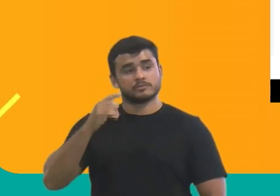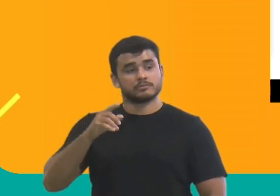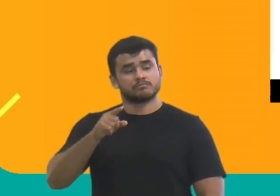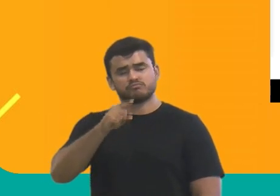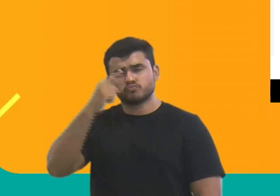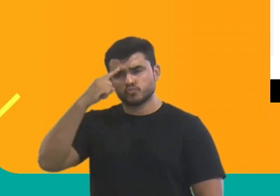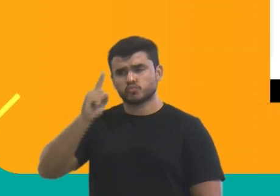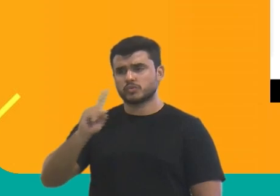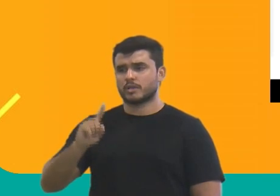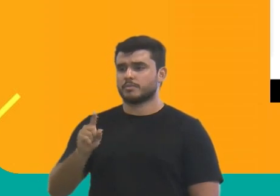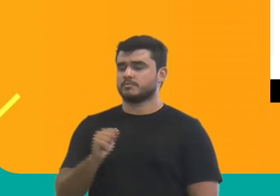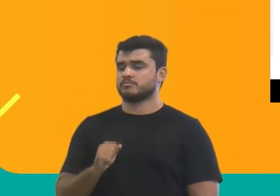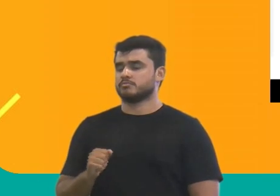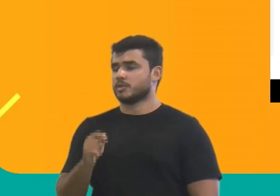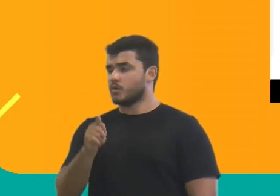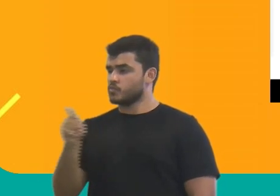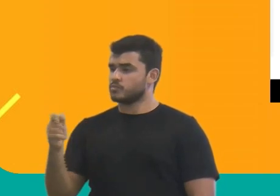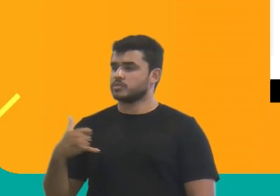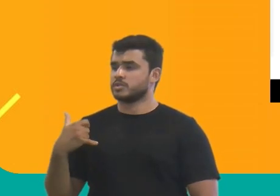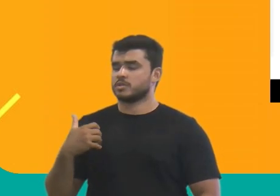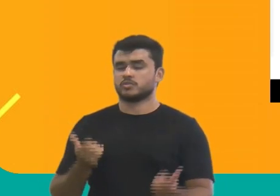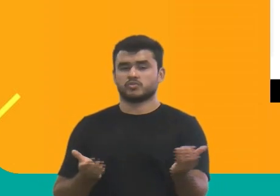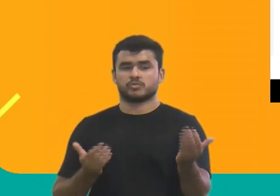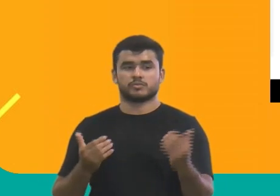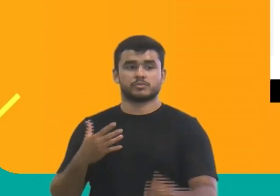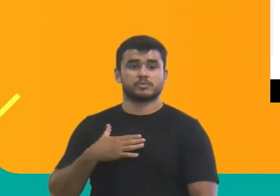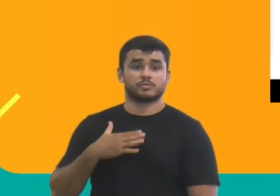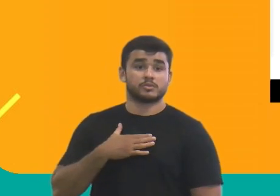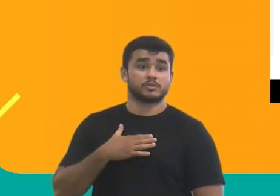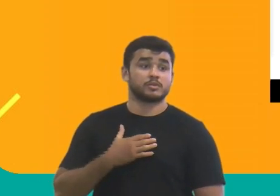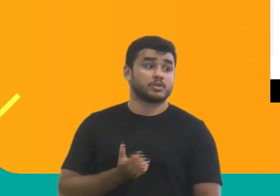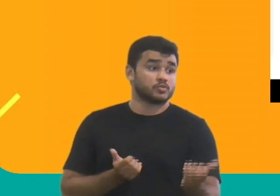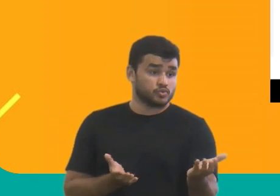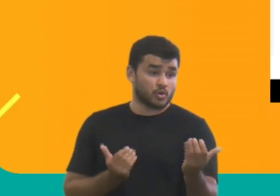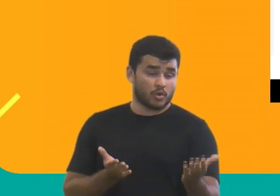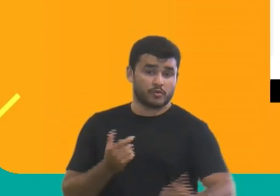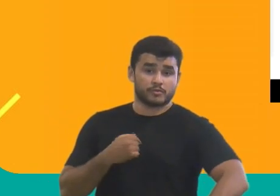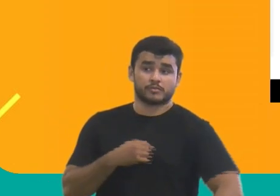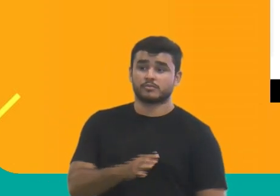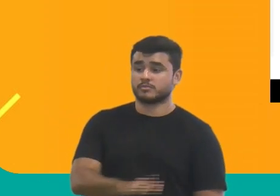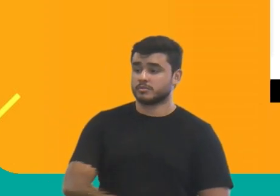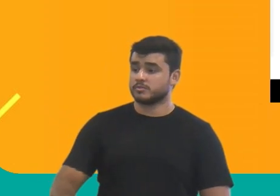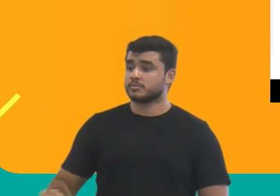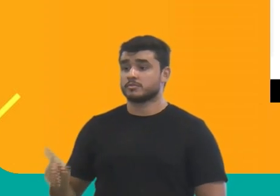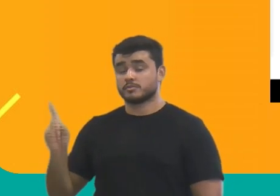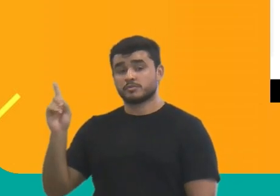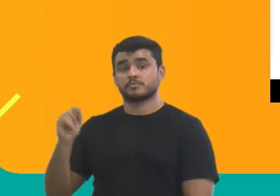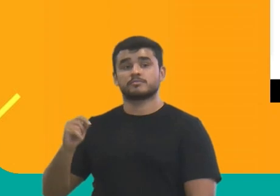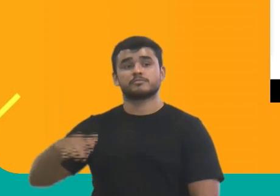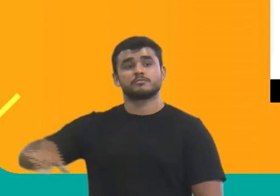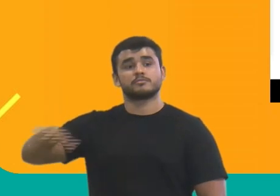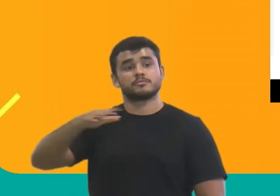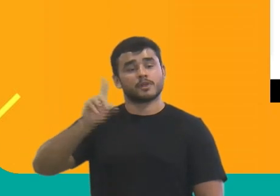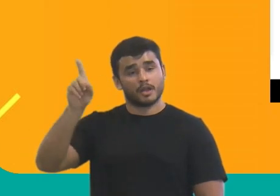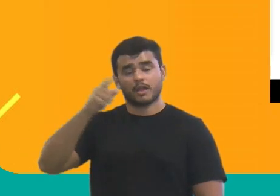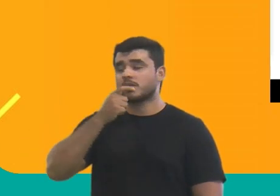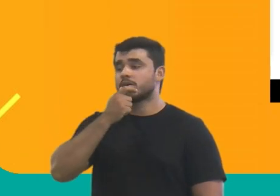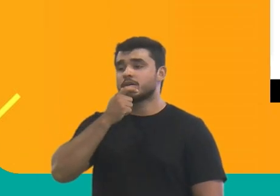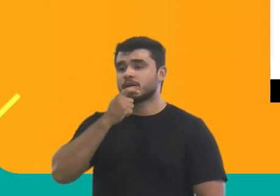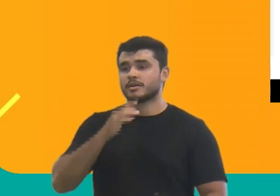passar, né, ter essa percepção. Na minha era, quando eu era uma jovem criança, ainda correndo pelos verdes campos da